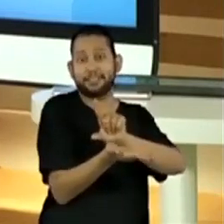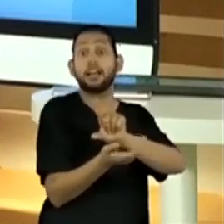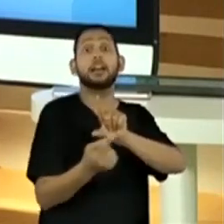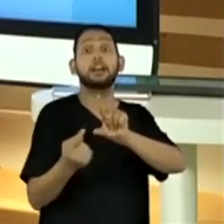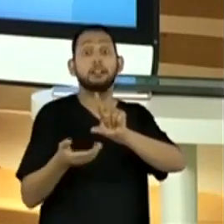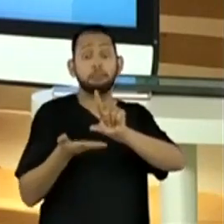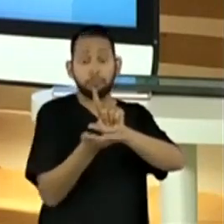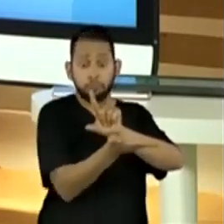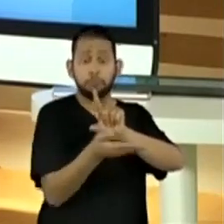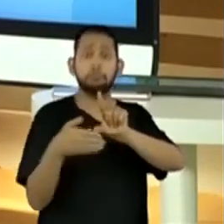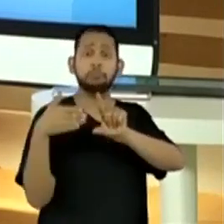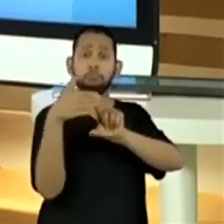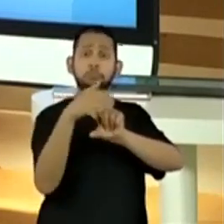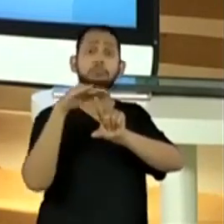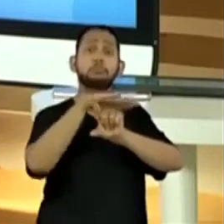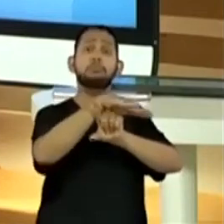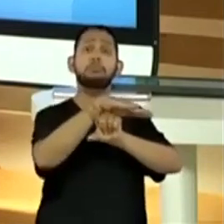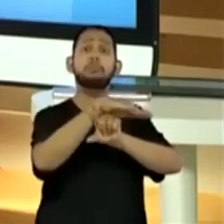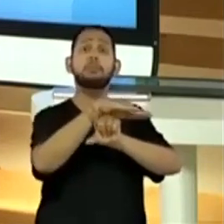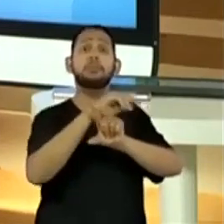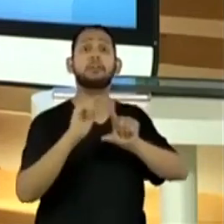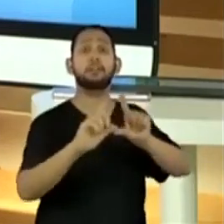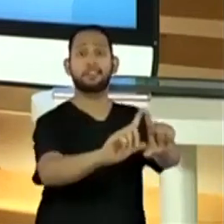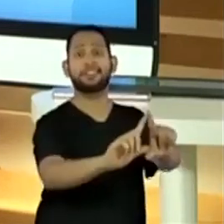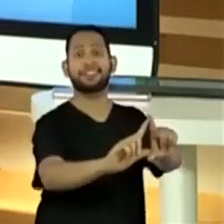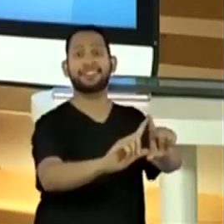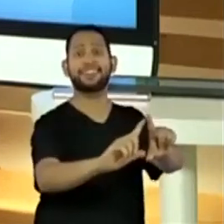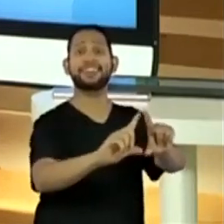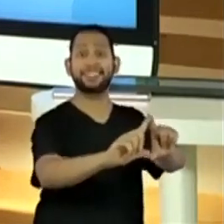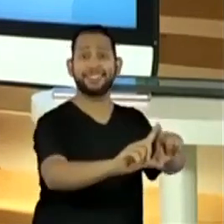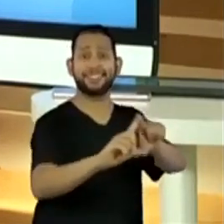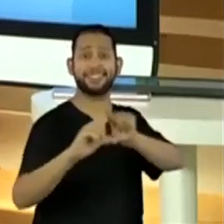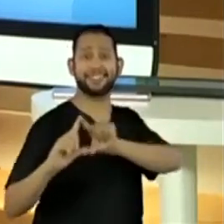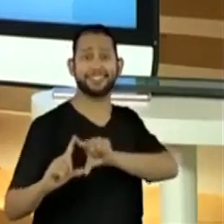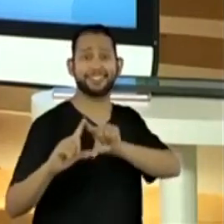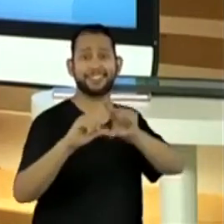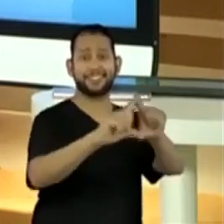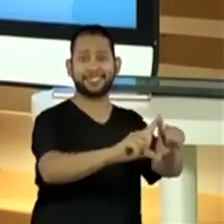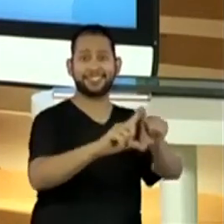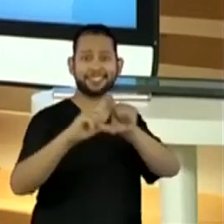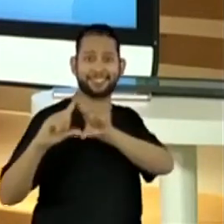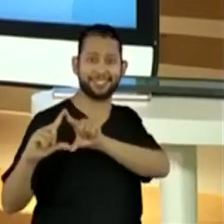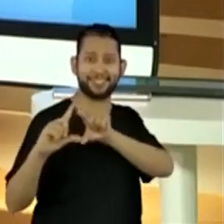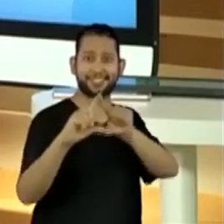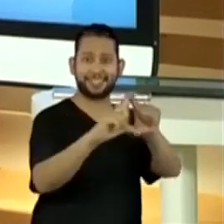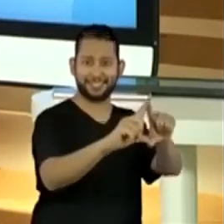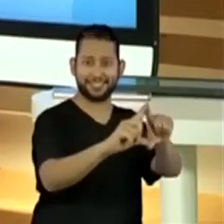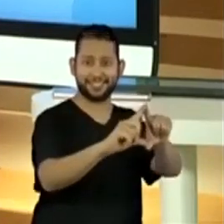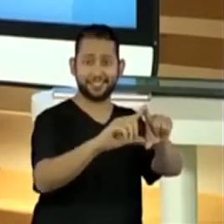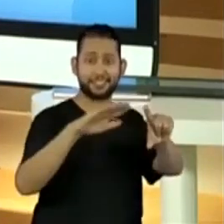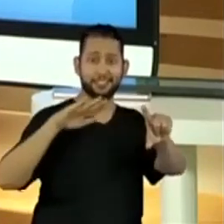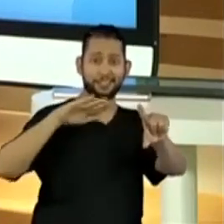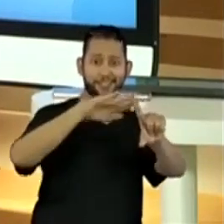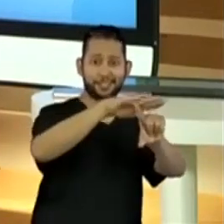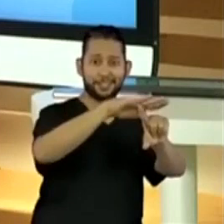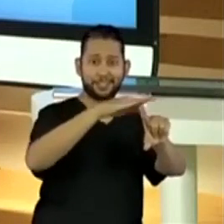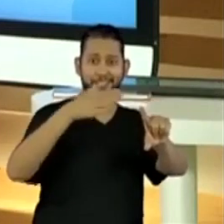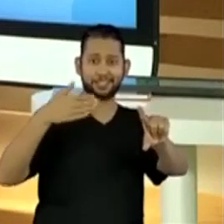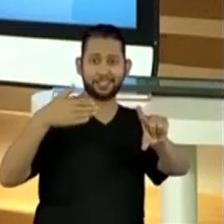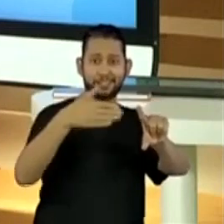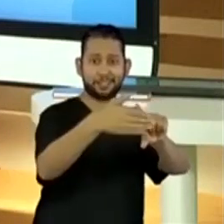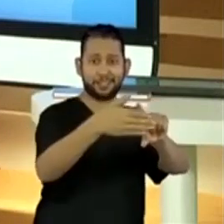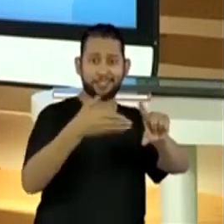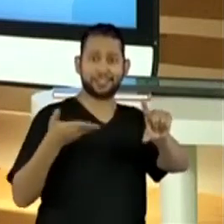lado e outra aqui embaixo, tudo bem? Deixa eu arrumar esse desenho aqui. Então, uma aqui vai